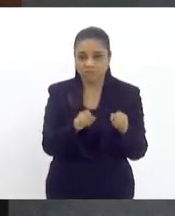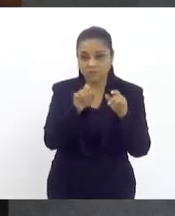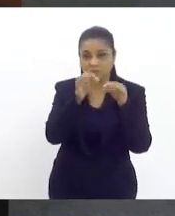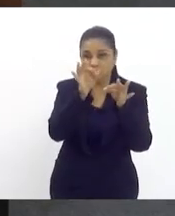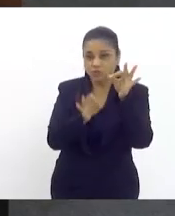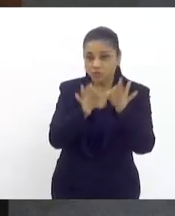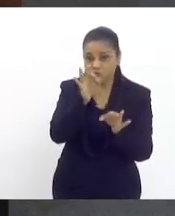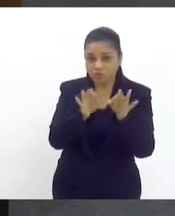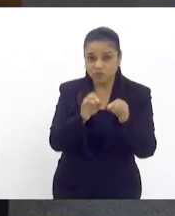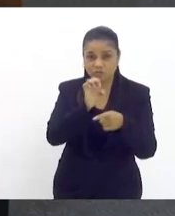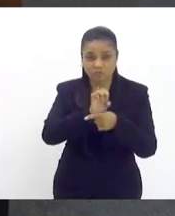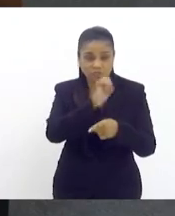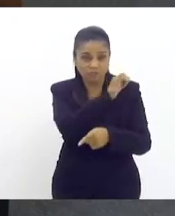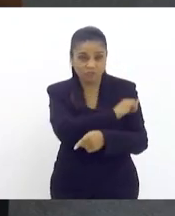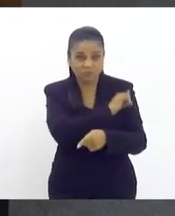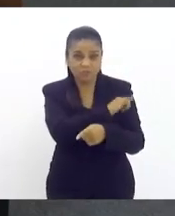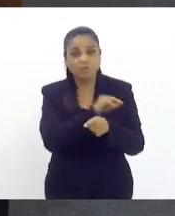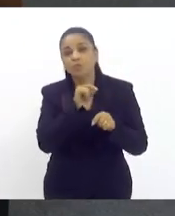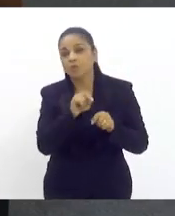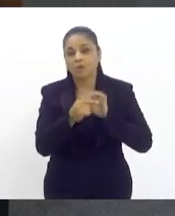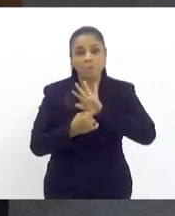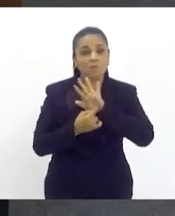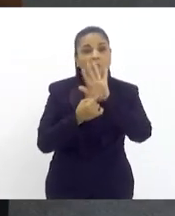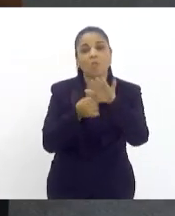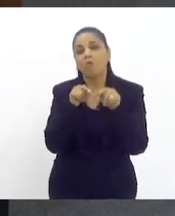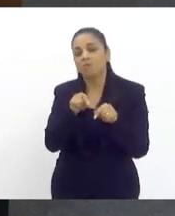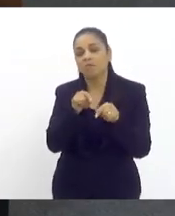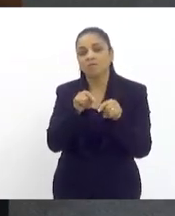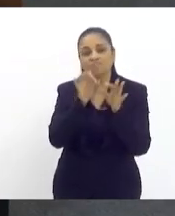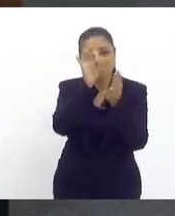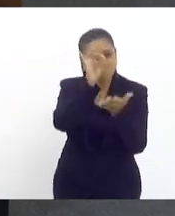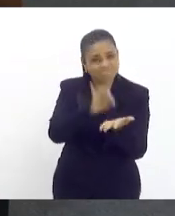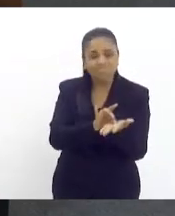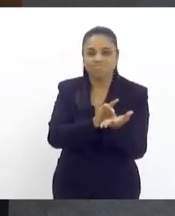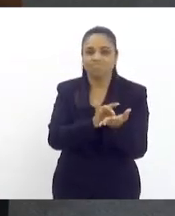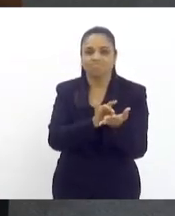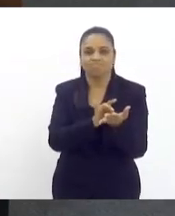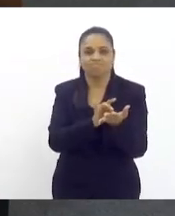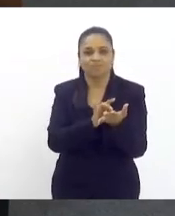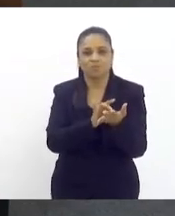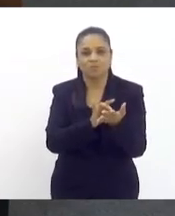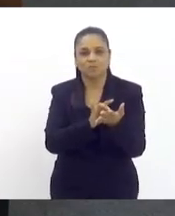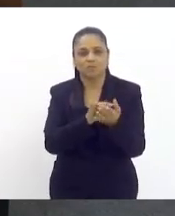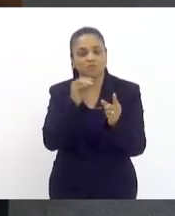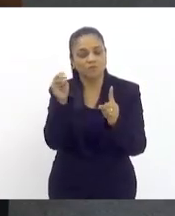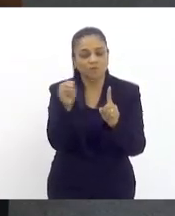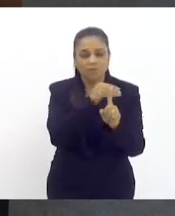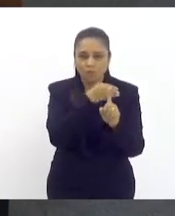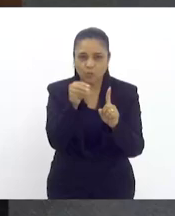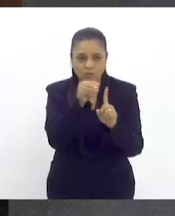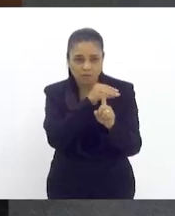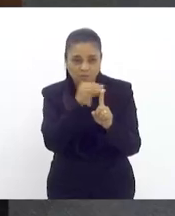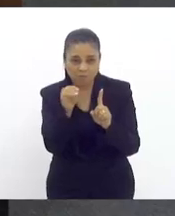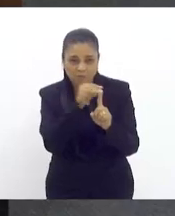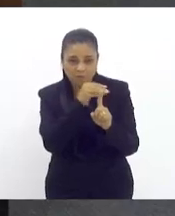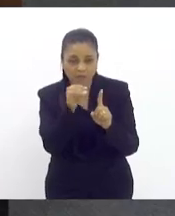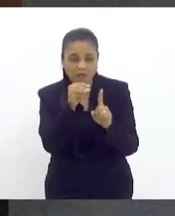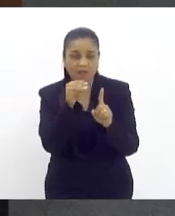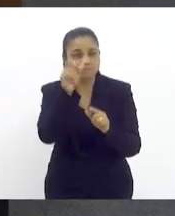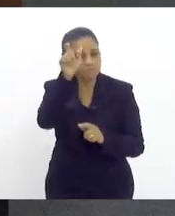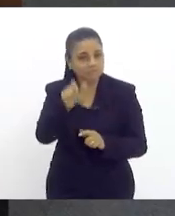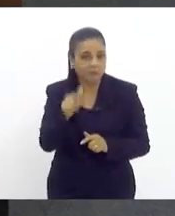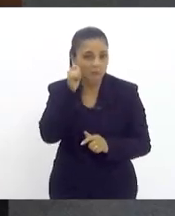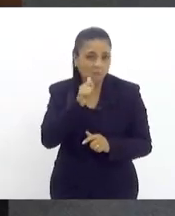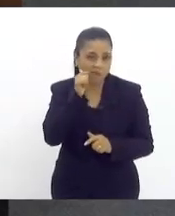do Rio de Janeiro uma situação mais fiel sobre o nível de vulnerabilidade das nossas mulheres e das